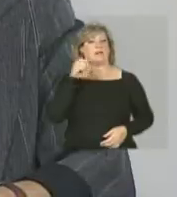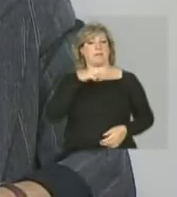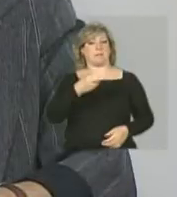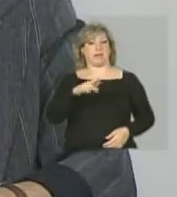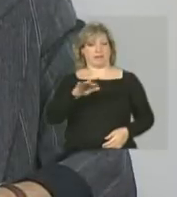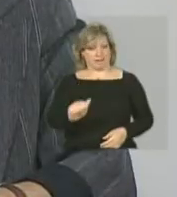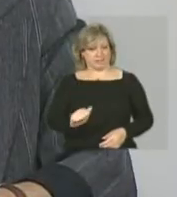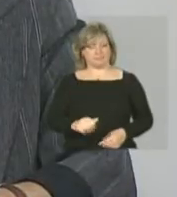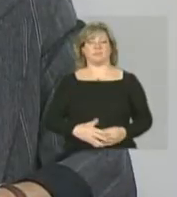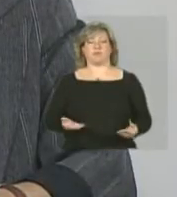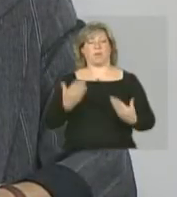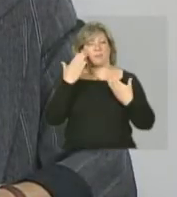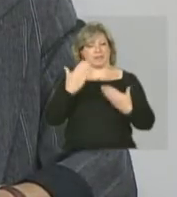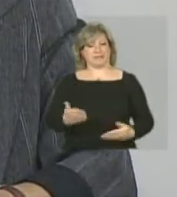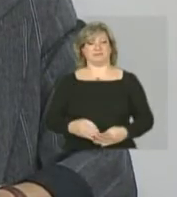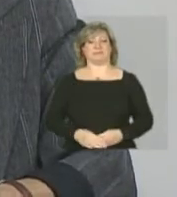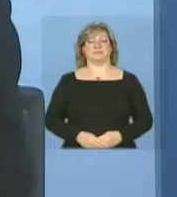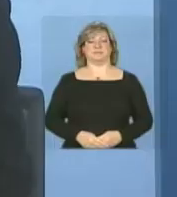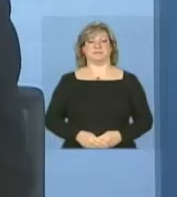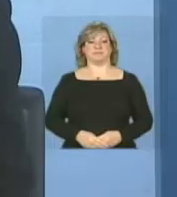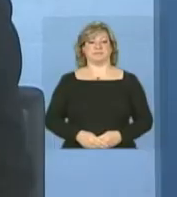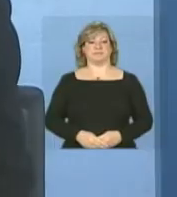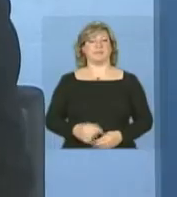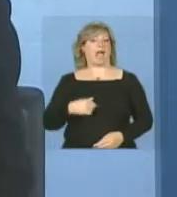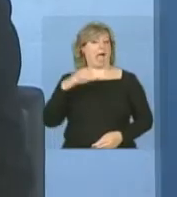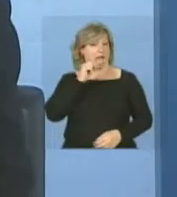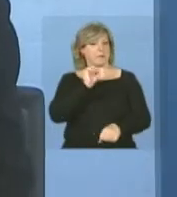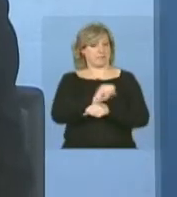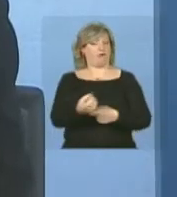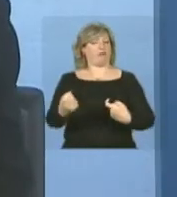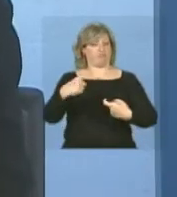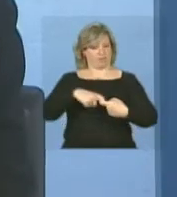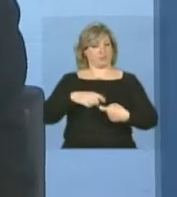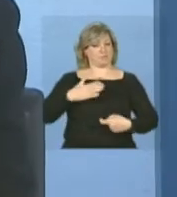Emília Pacheco. Muito obrigada. É um rápido